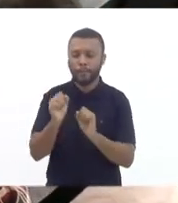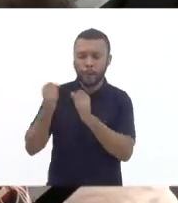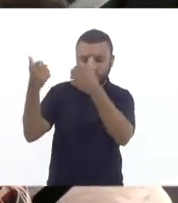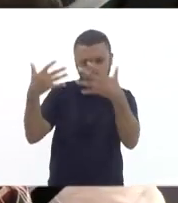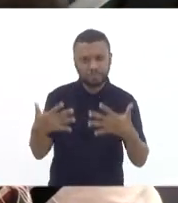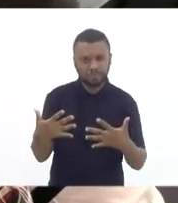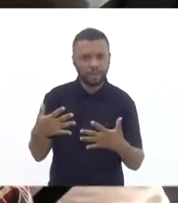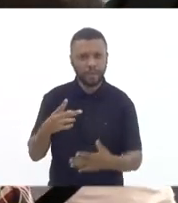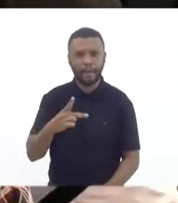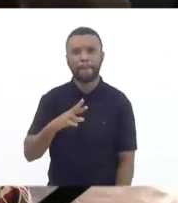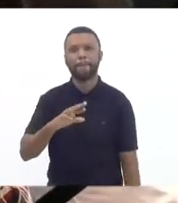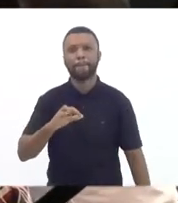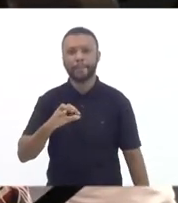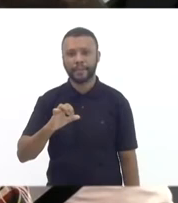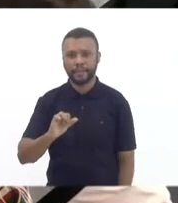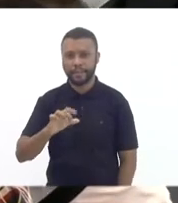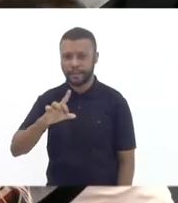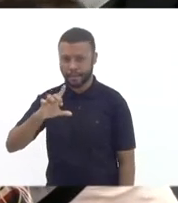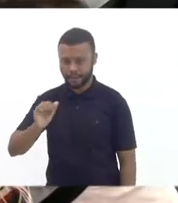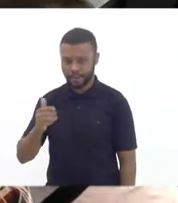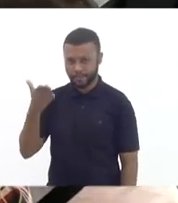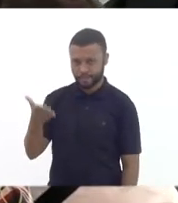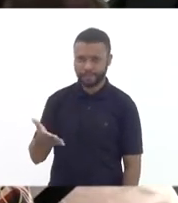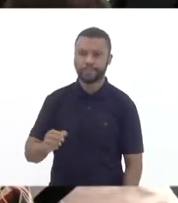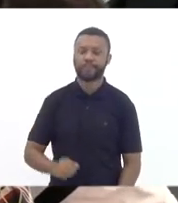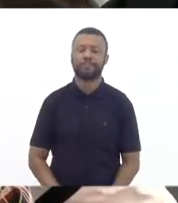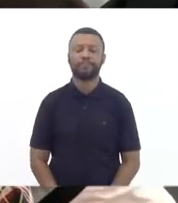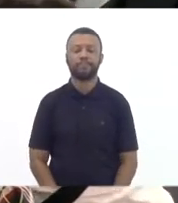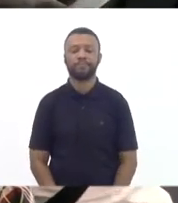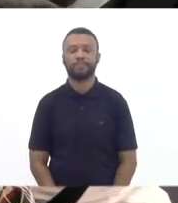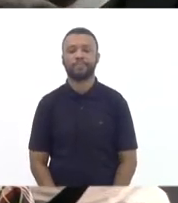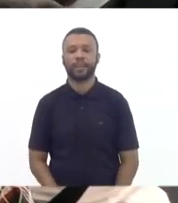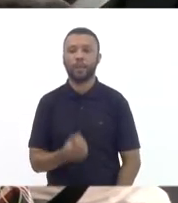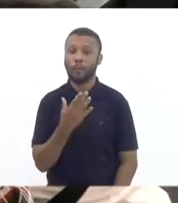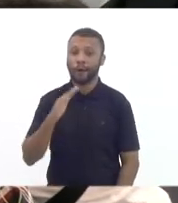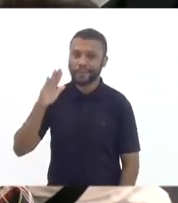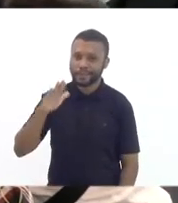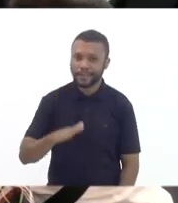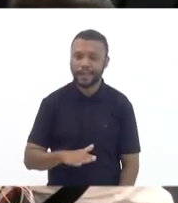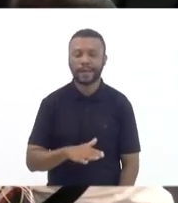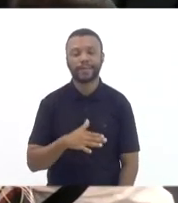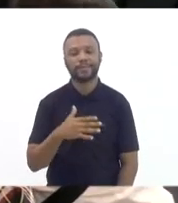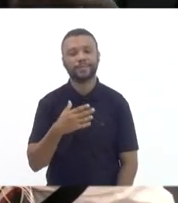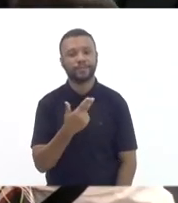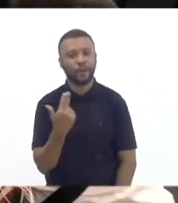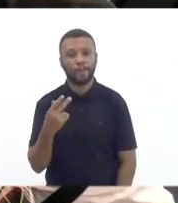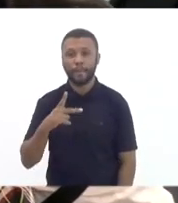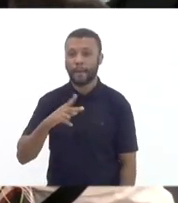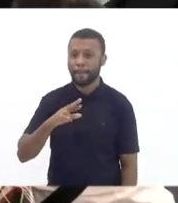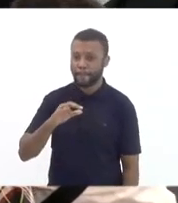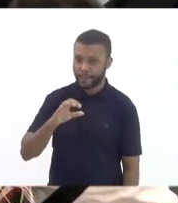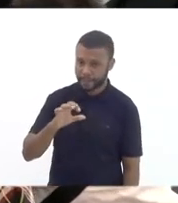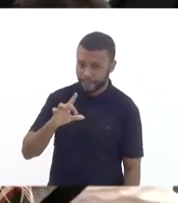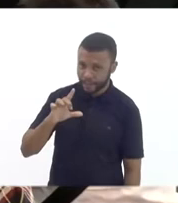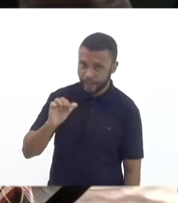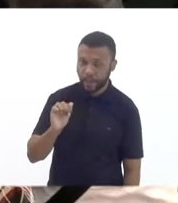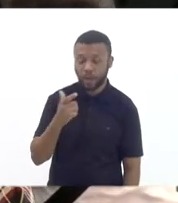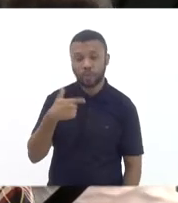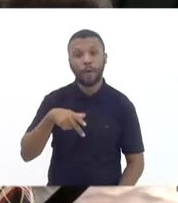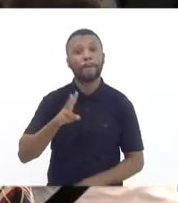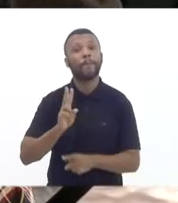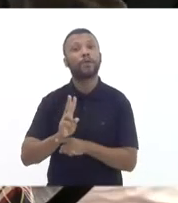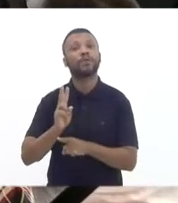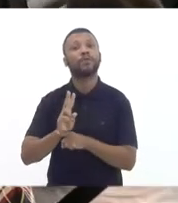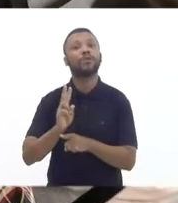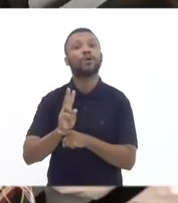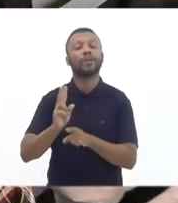Priscila. Boa tarde. Meu nome é Priscila. Eu sou protetora de uma colônia num condomínio